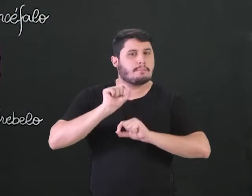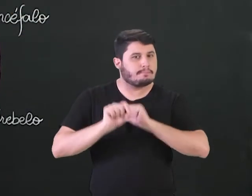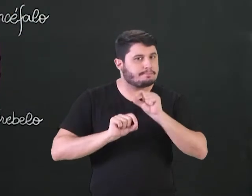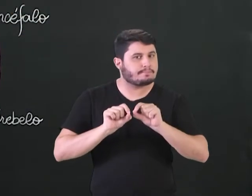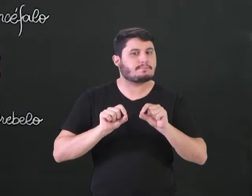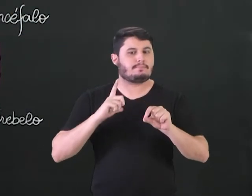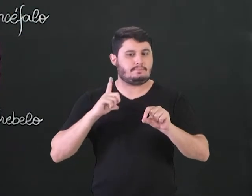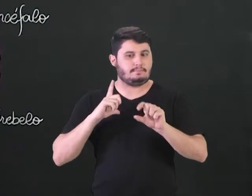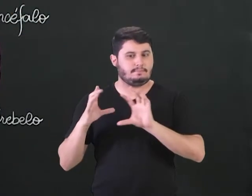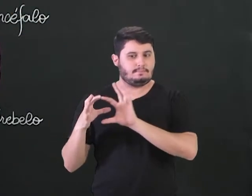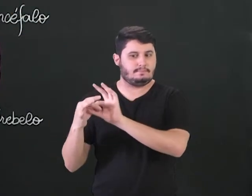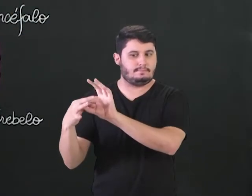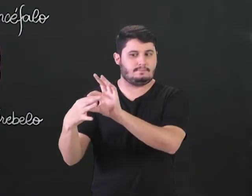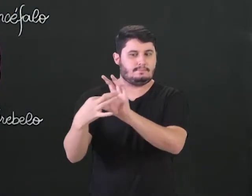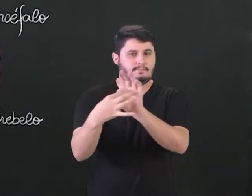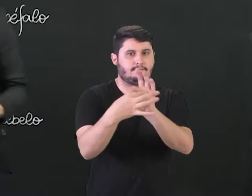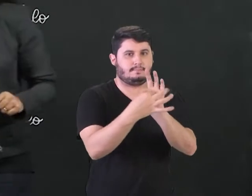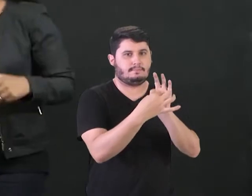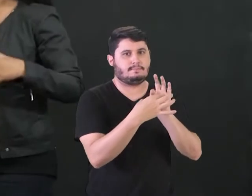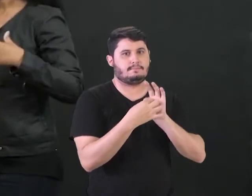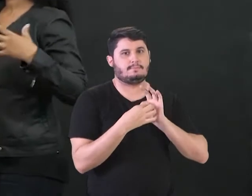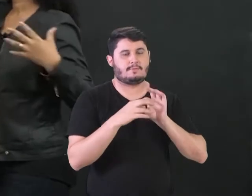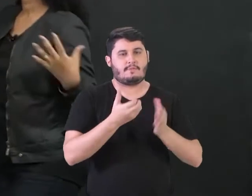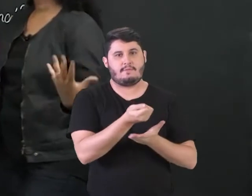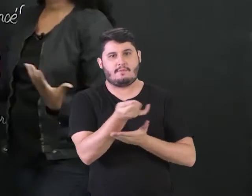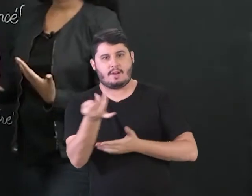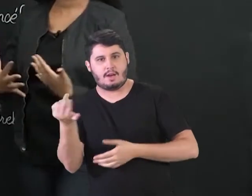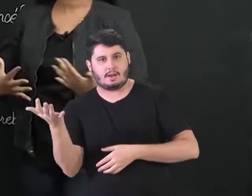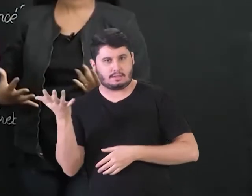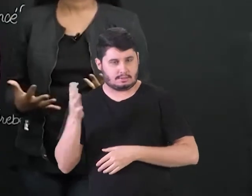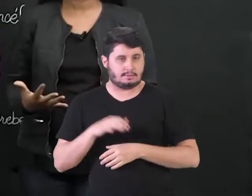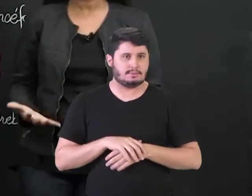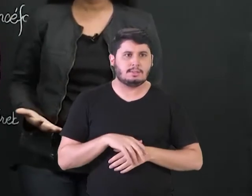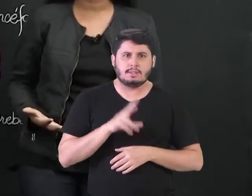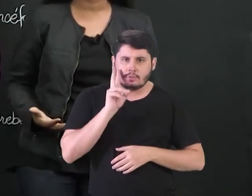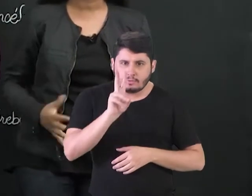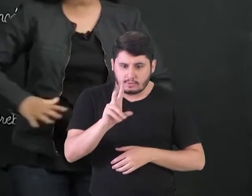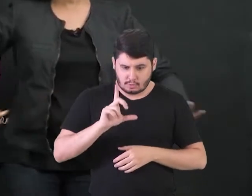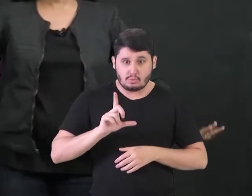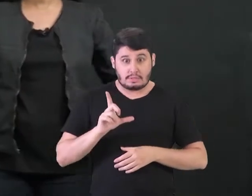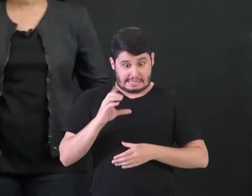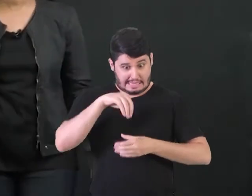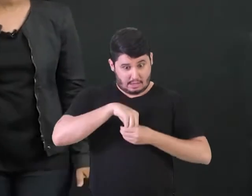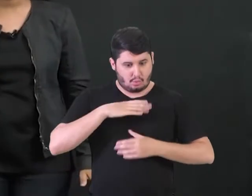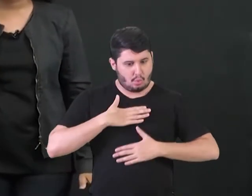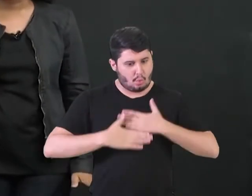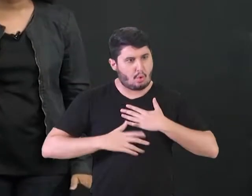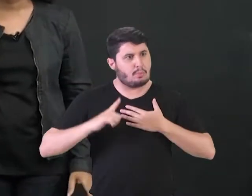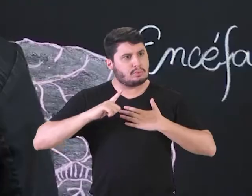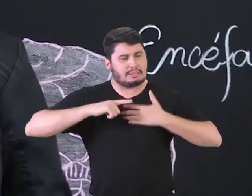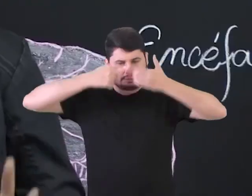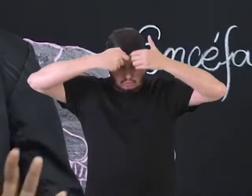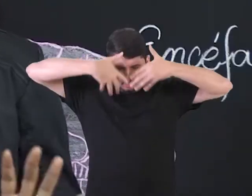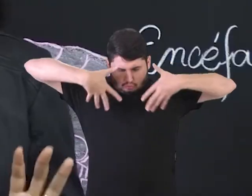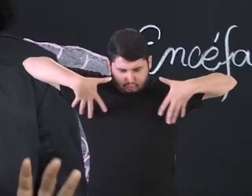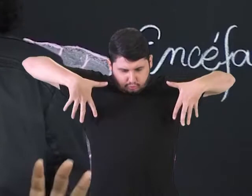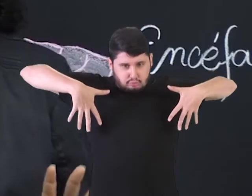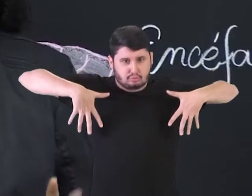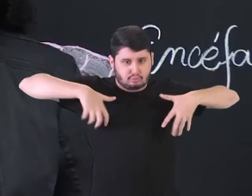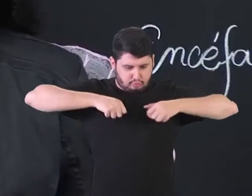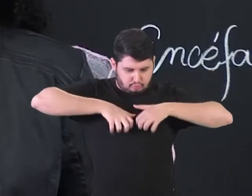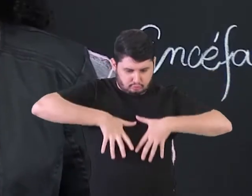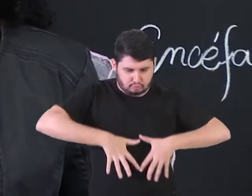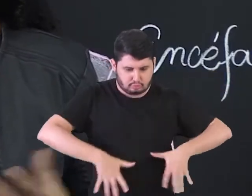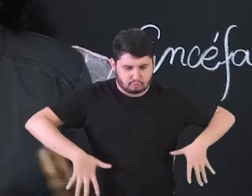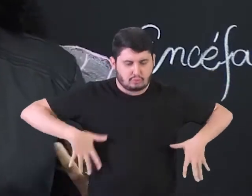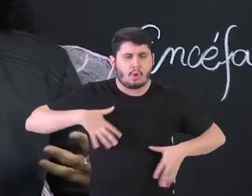Tranquilo? Agora, você está legal, tem uma rede de neurônios no meu corpo. Mas como é que elas estão organizadas? O sistema